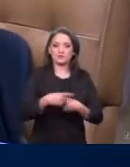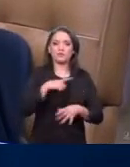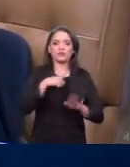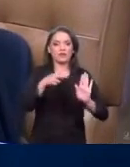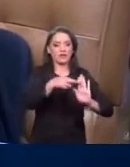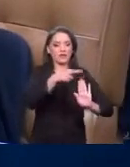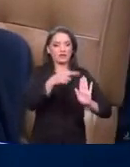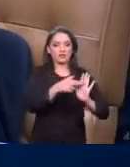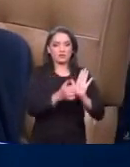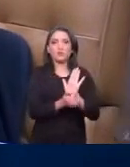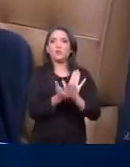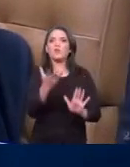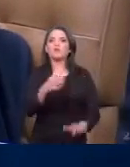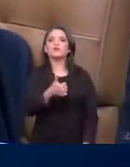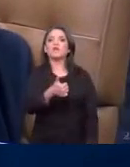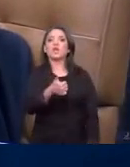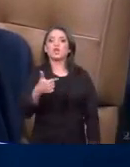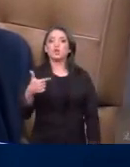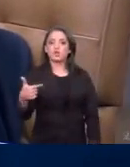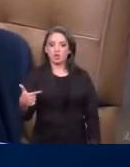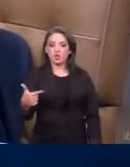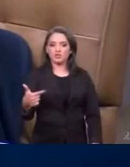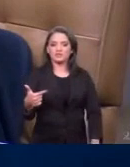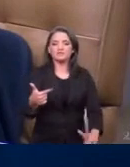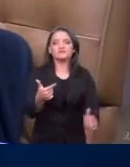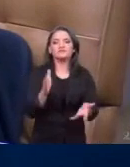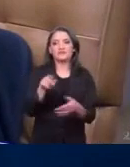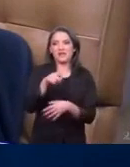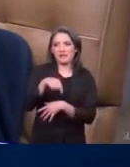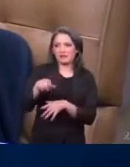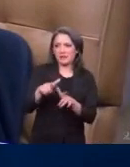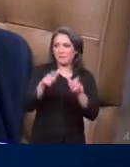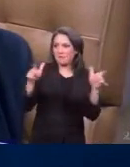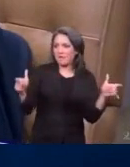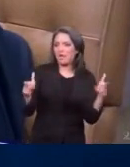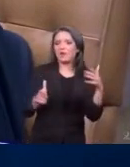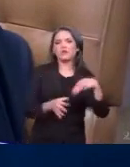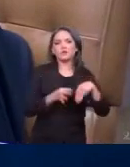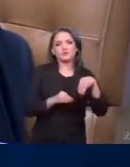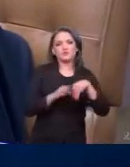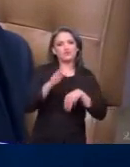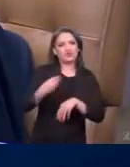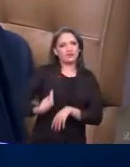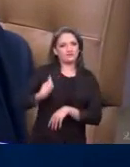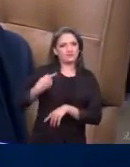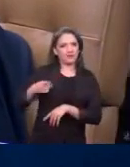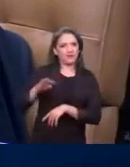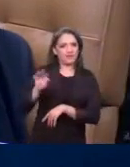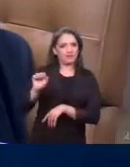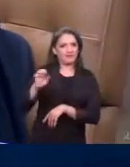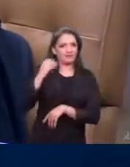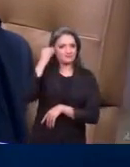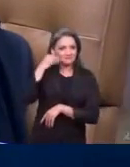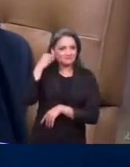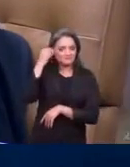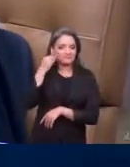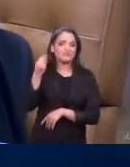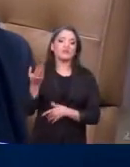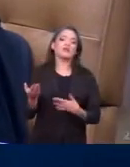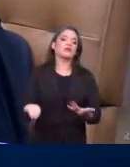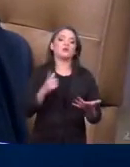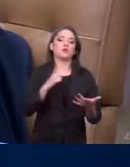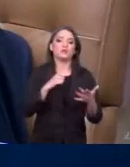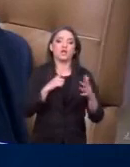sobre a ordem do presidente da República. O que, que é o partido? Deixar aí, talvez, o Executivo com